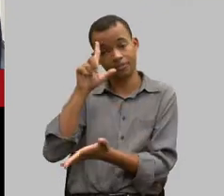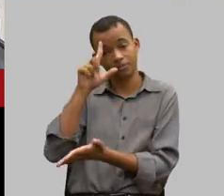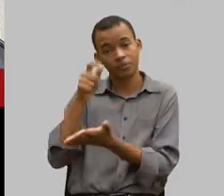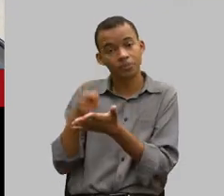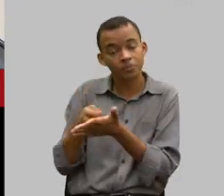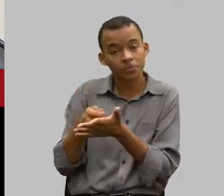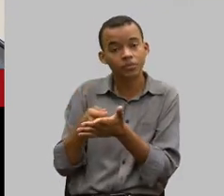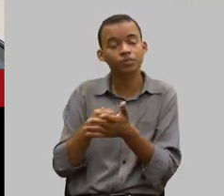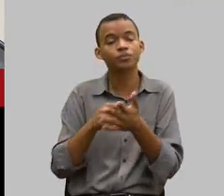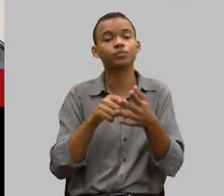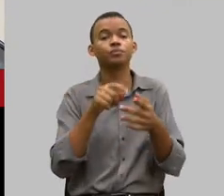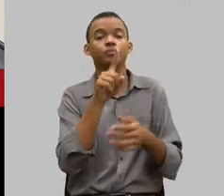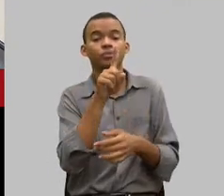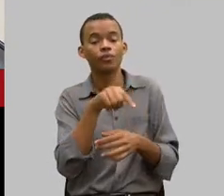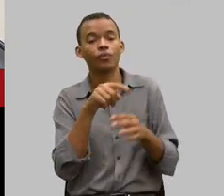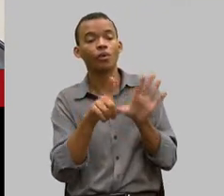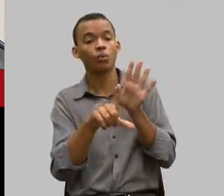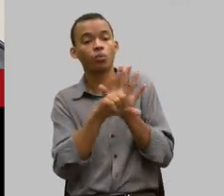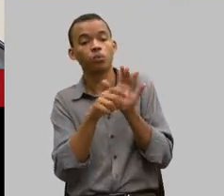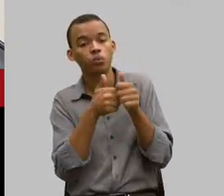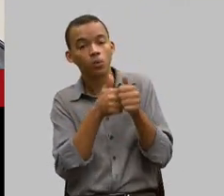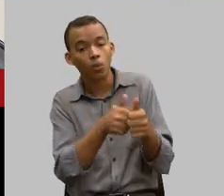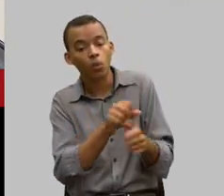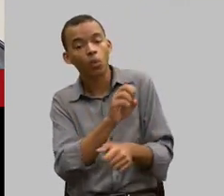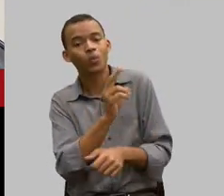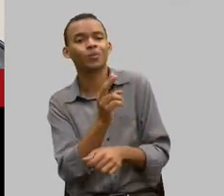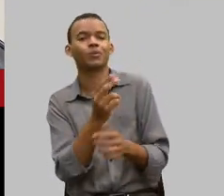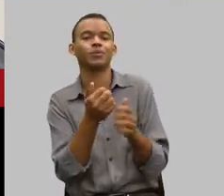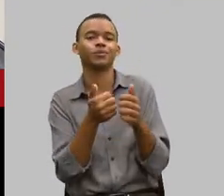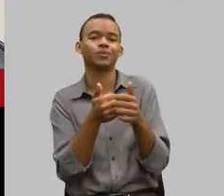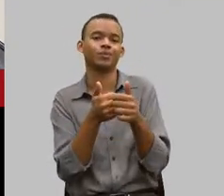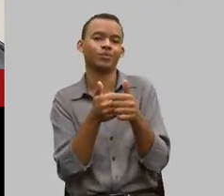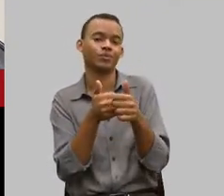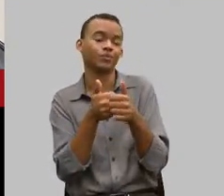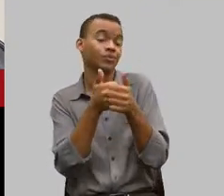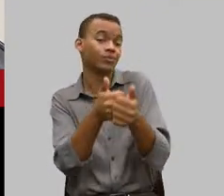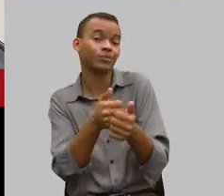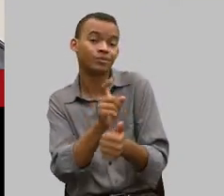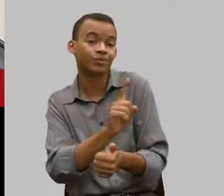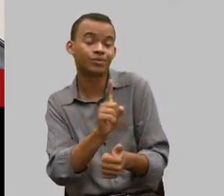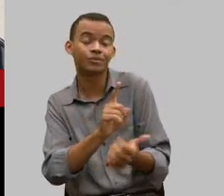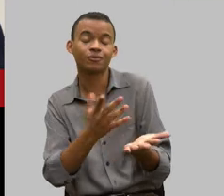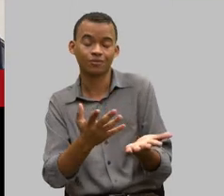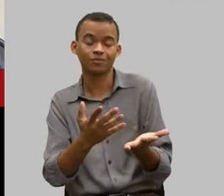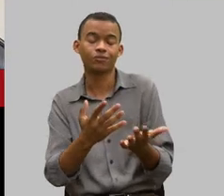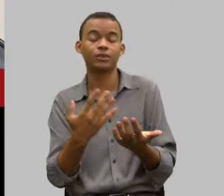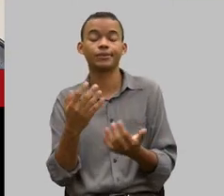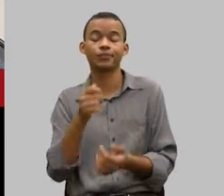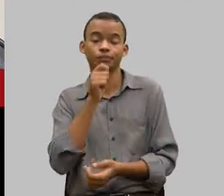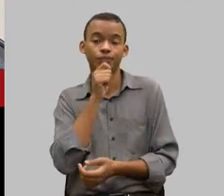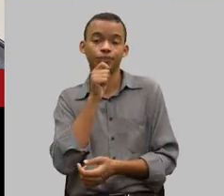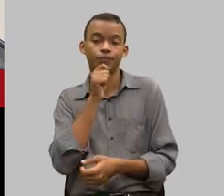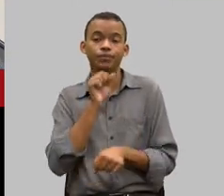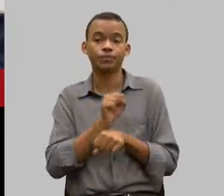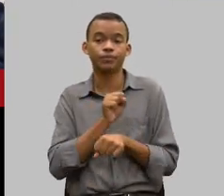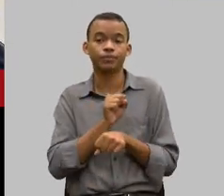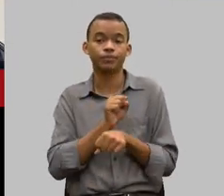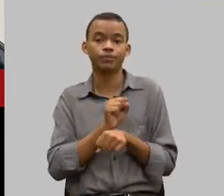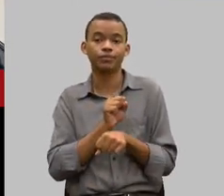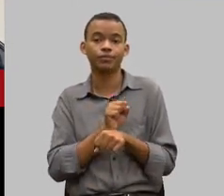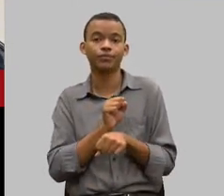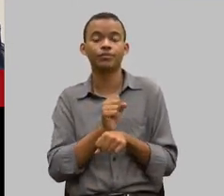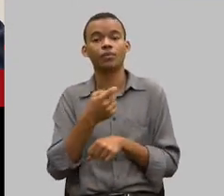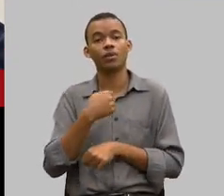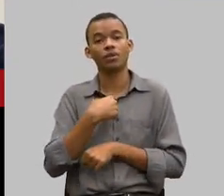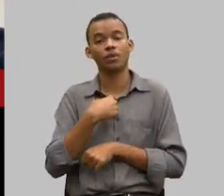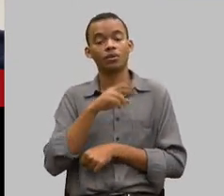constitucionalidade ou da inconstitucionalidade da Norma como isto como isto ainda não ocorreu eu não posso trazer algo que não